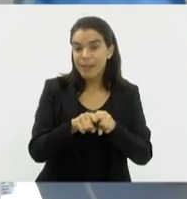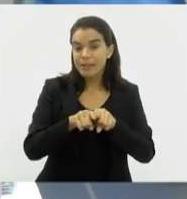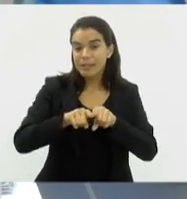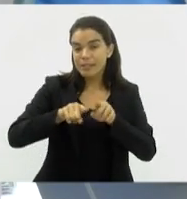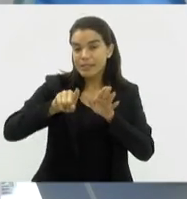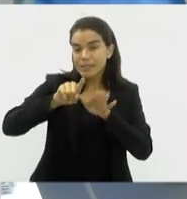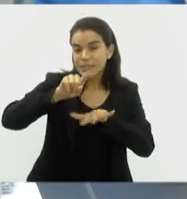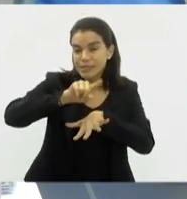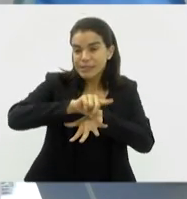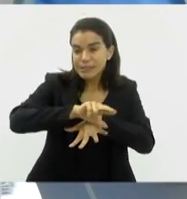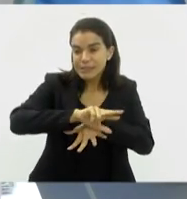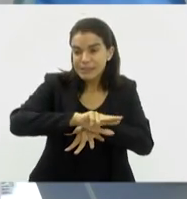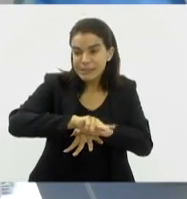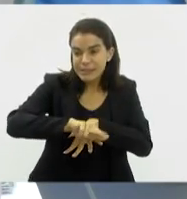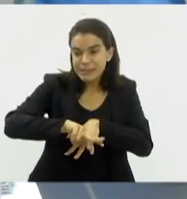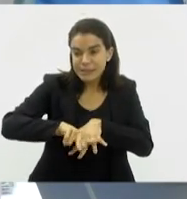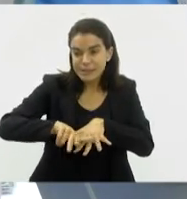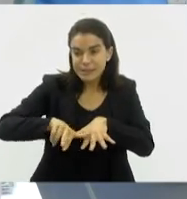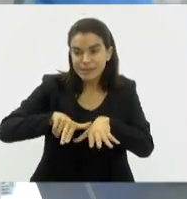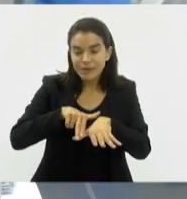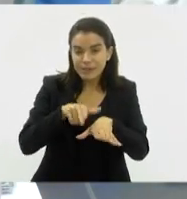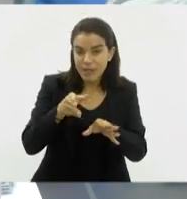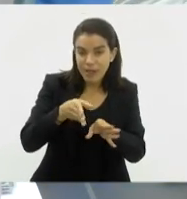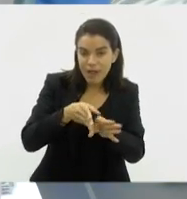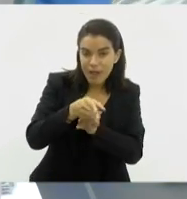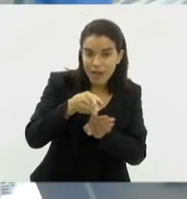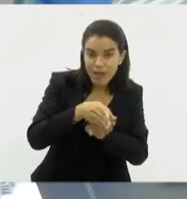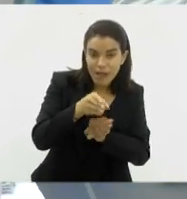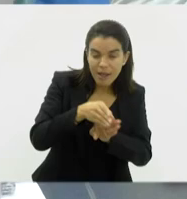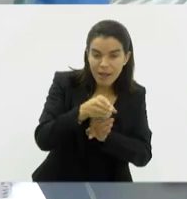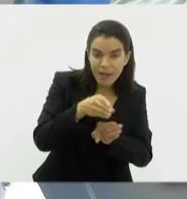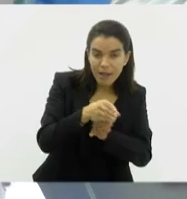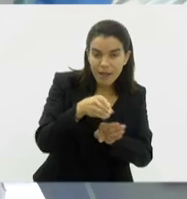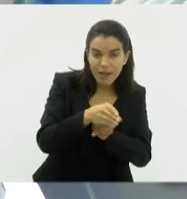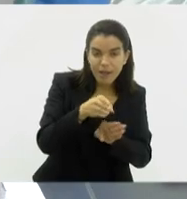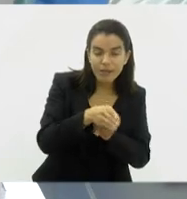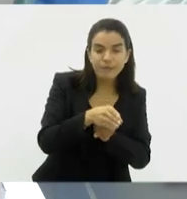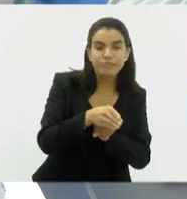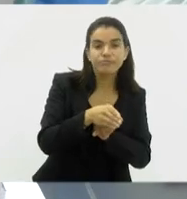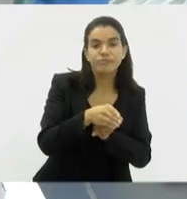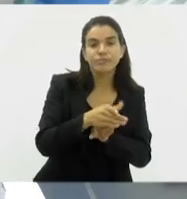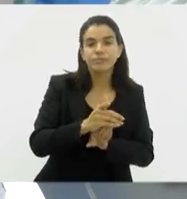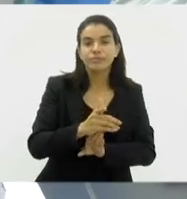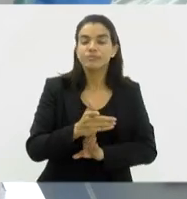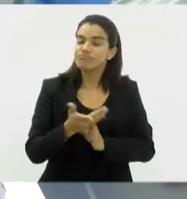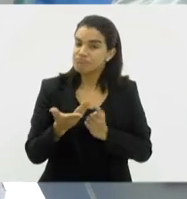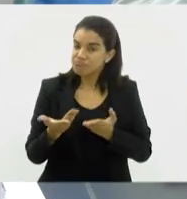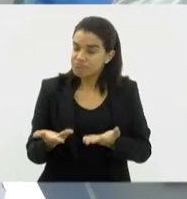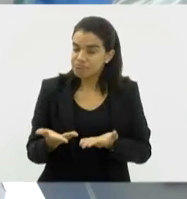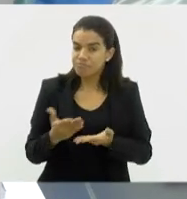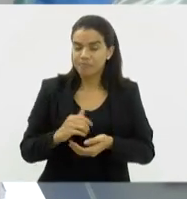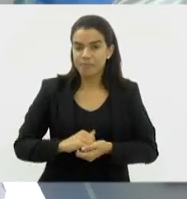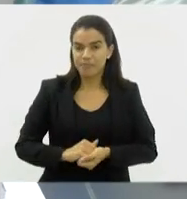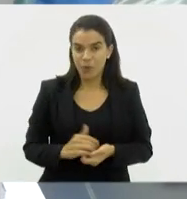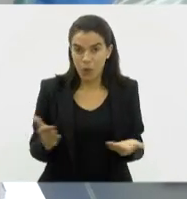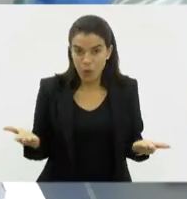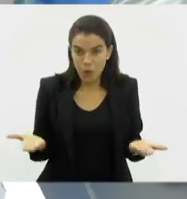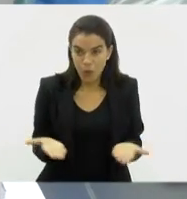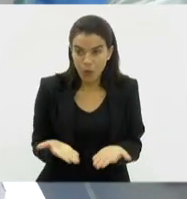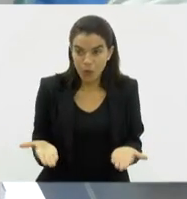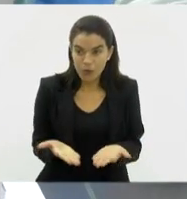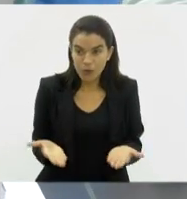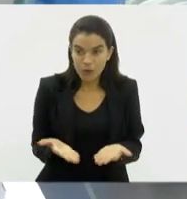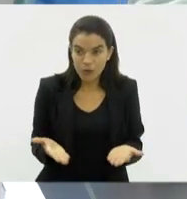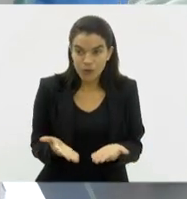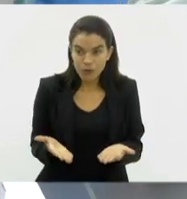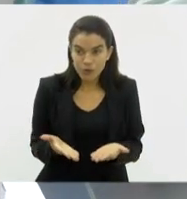diversas recomendações que trazia ao nosso relator hoje em